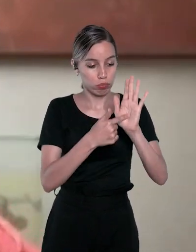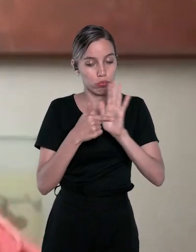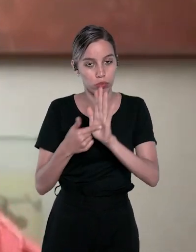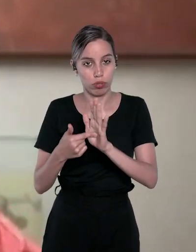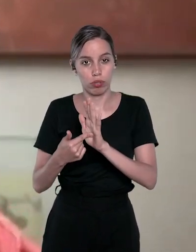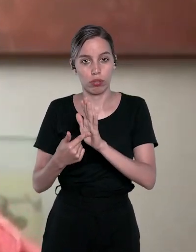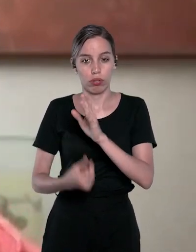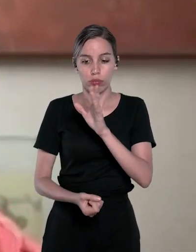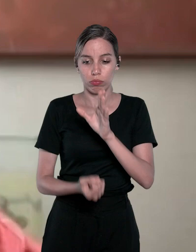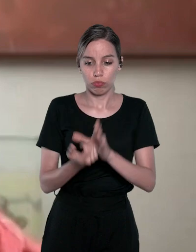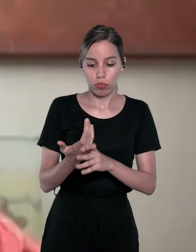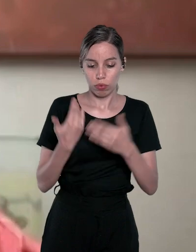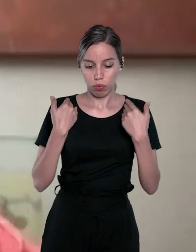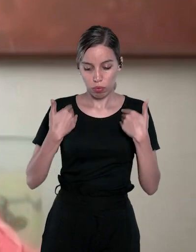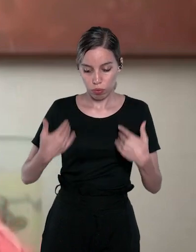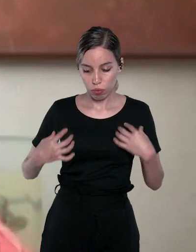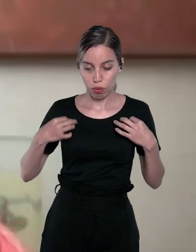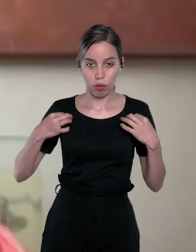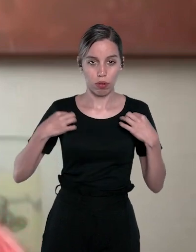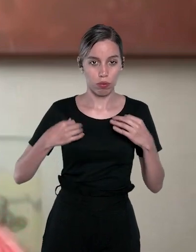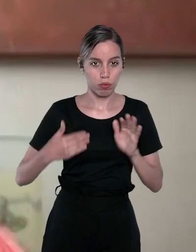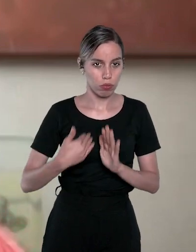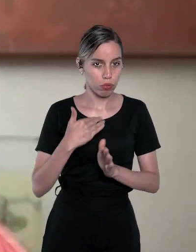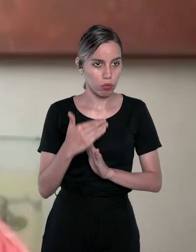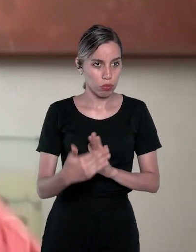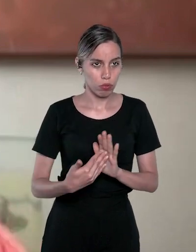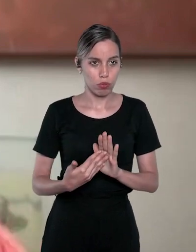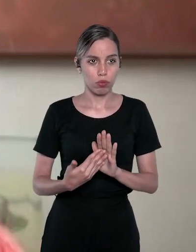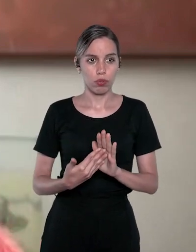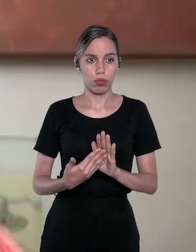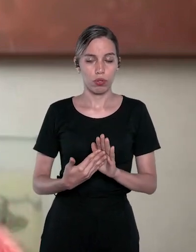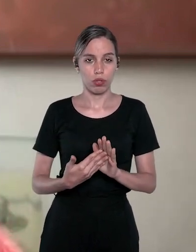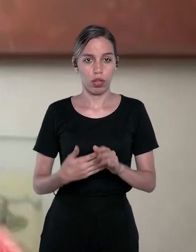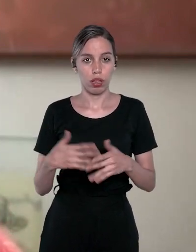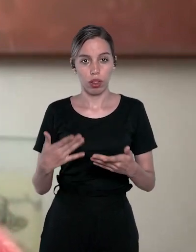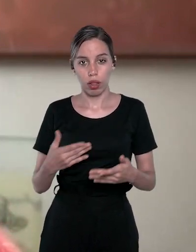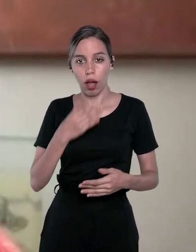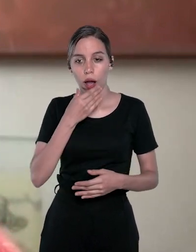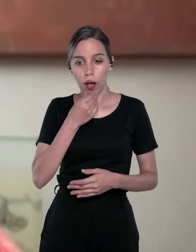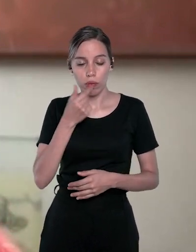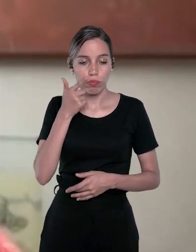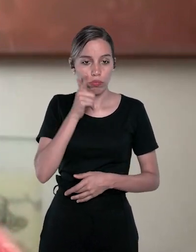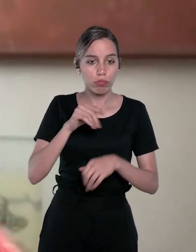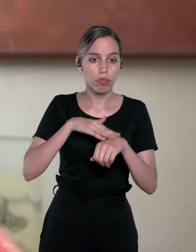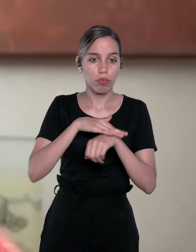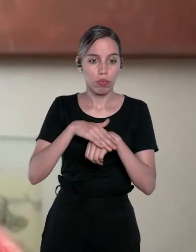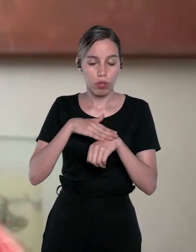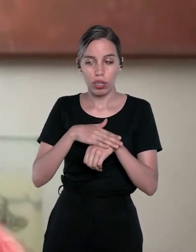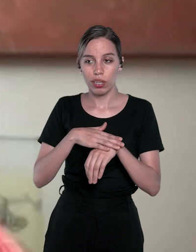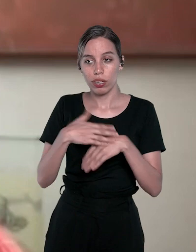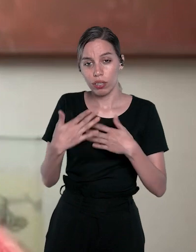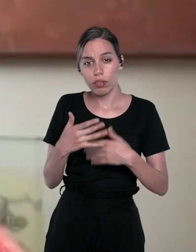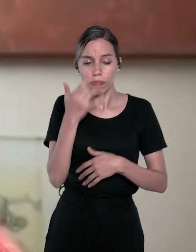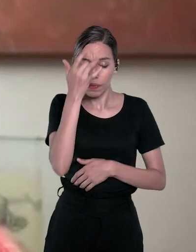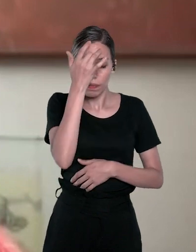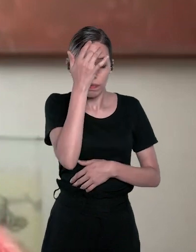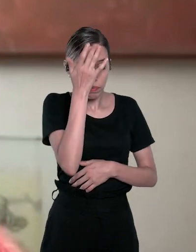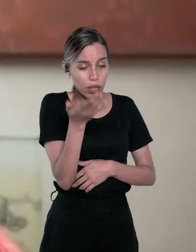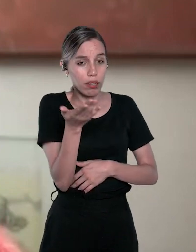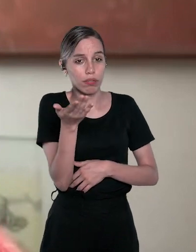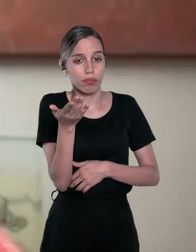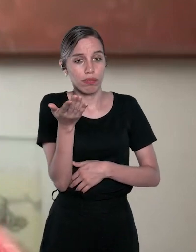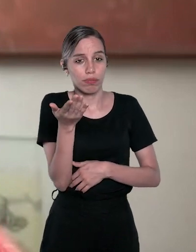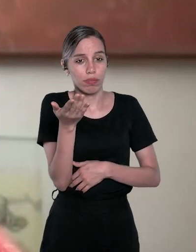ou cenografado, ou criado figurinos, né? Então, isso facilitou muito. E eu contei com